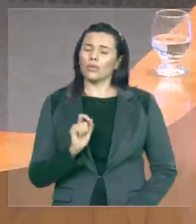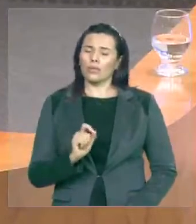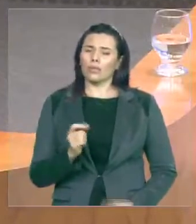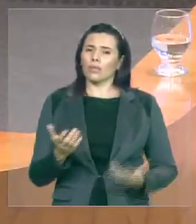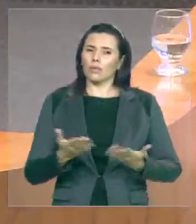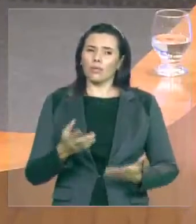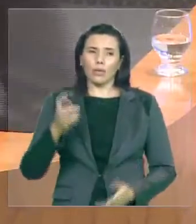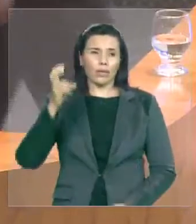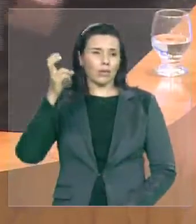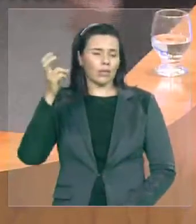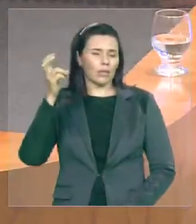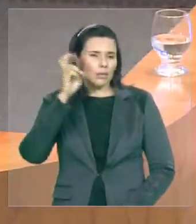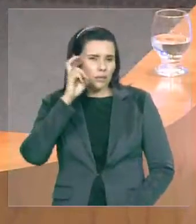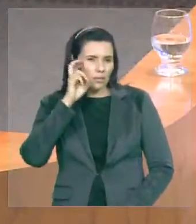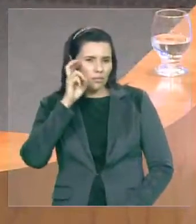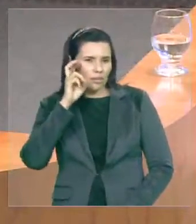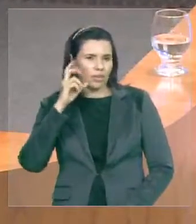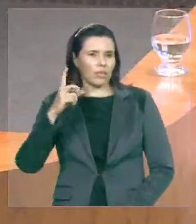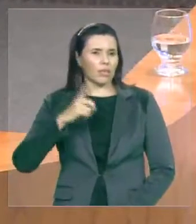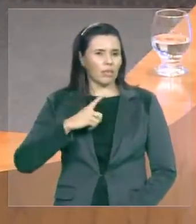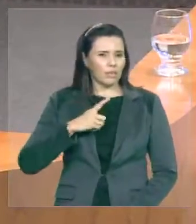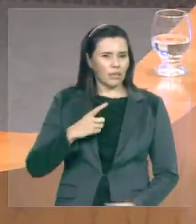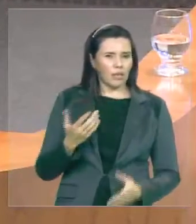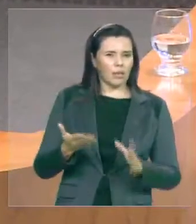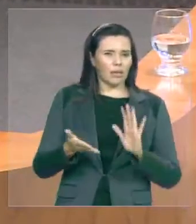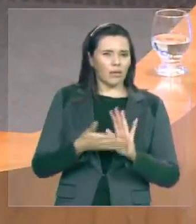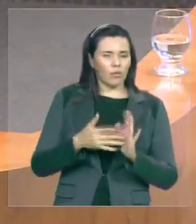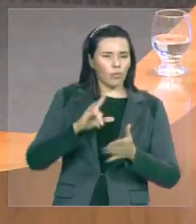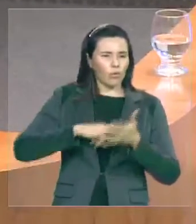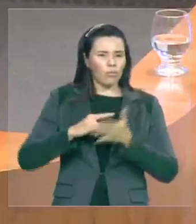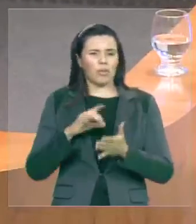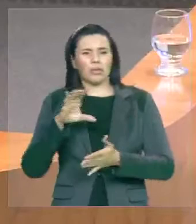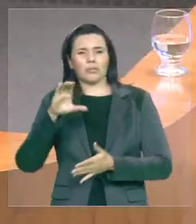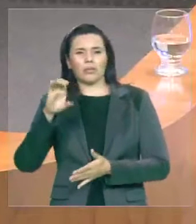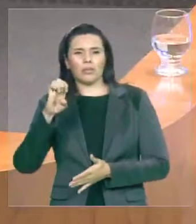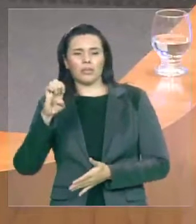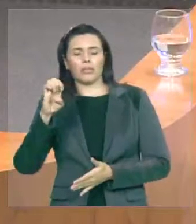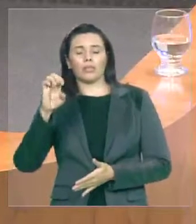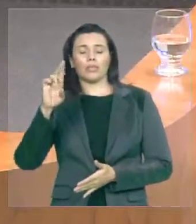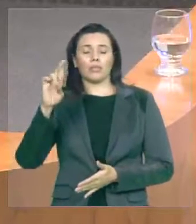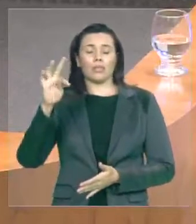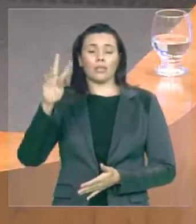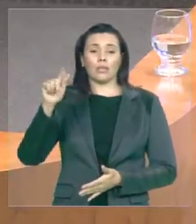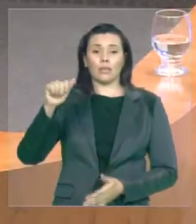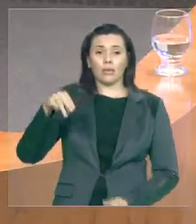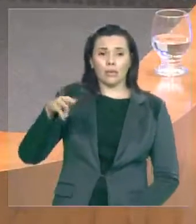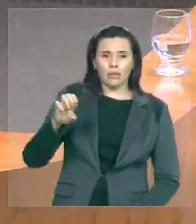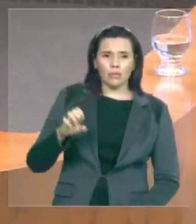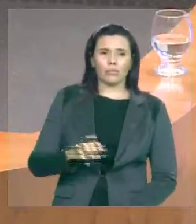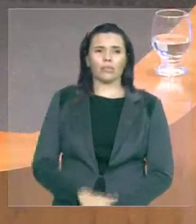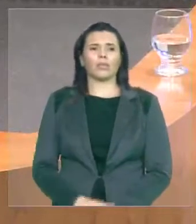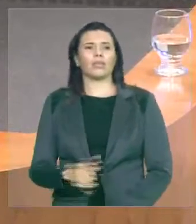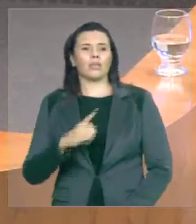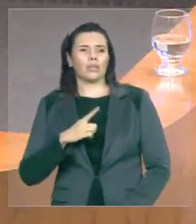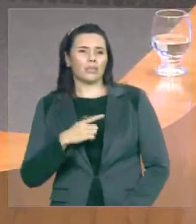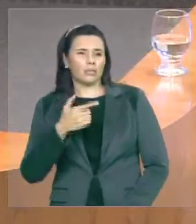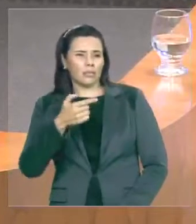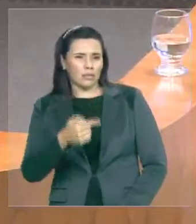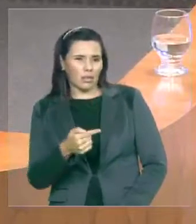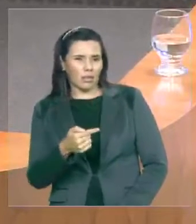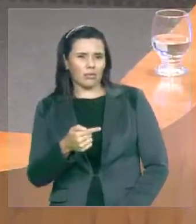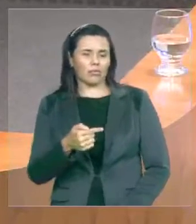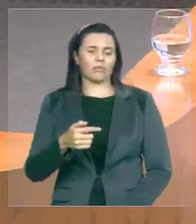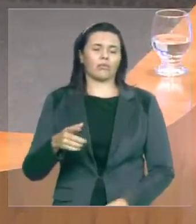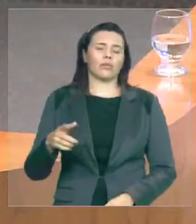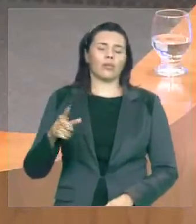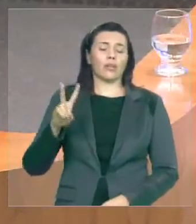do certame. Além do 7, a ação cautelar do 7 está na 4ª Vara da Fazenda Pública de São